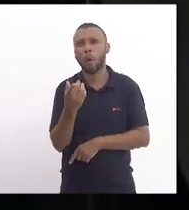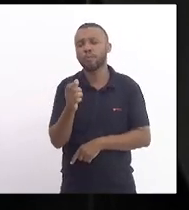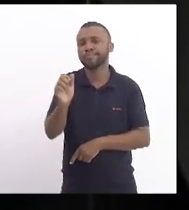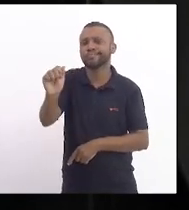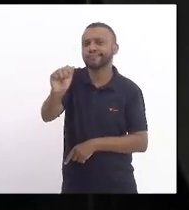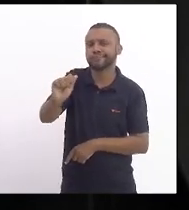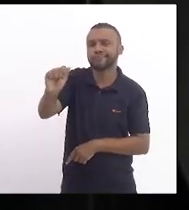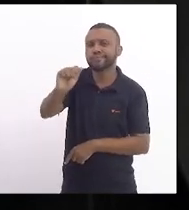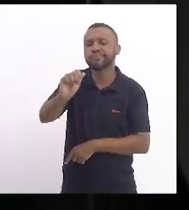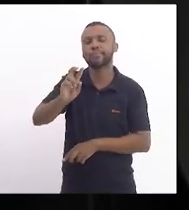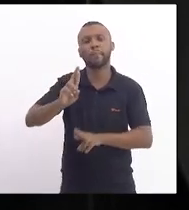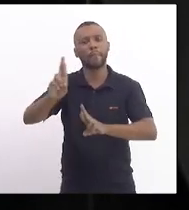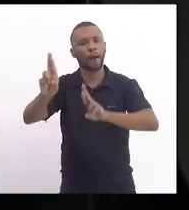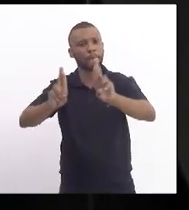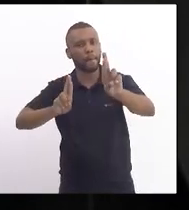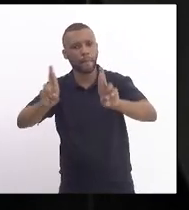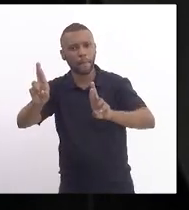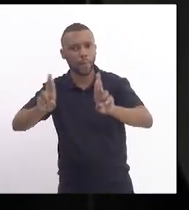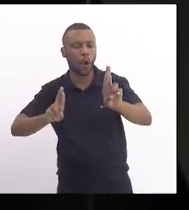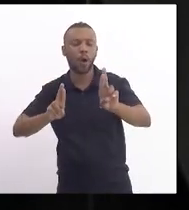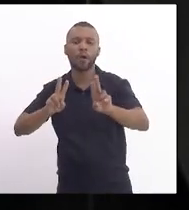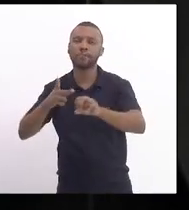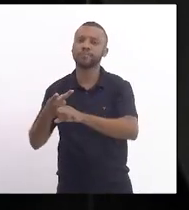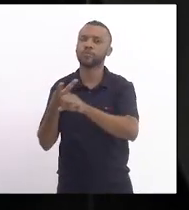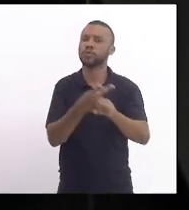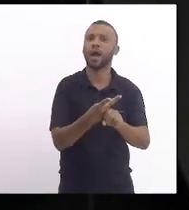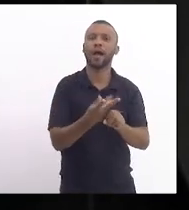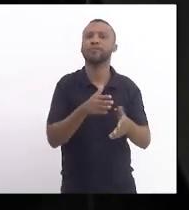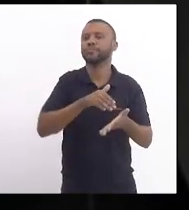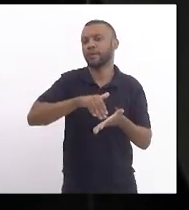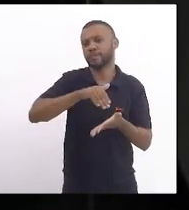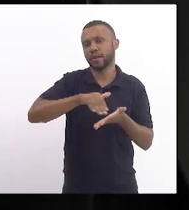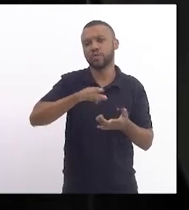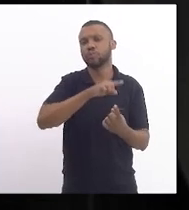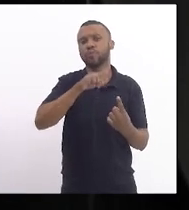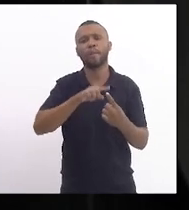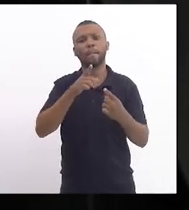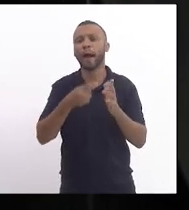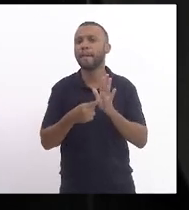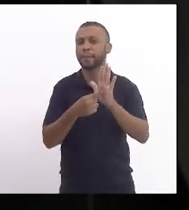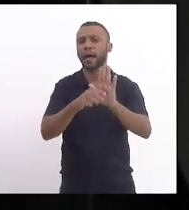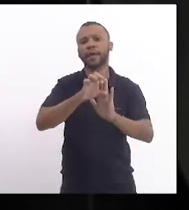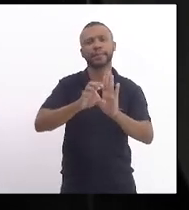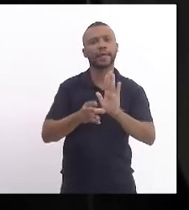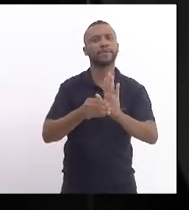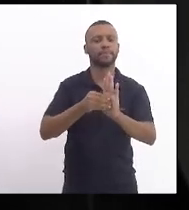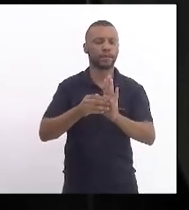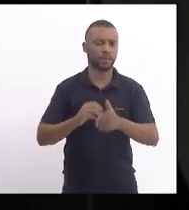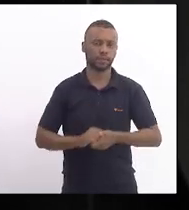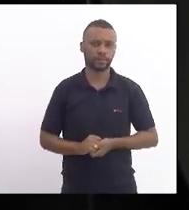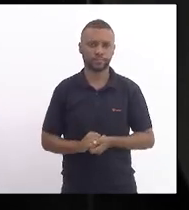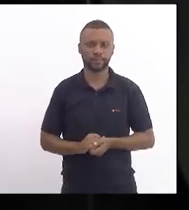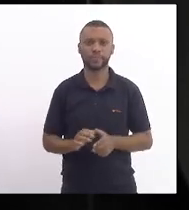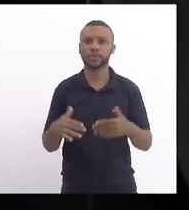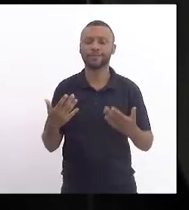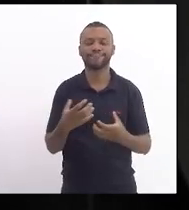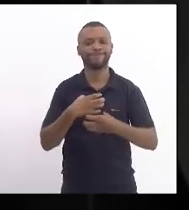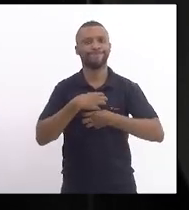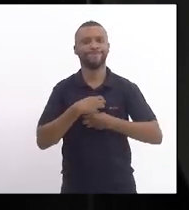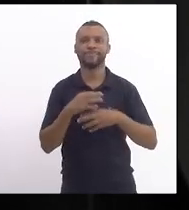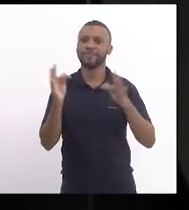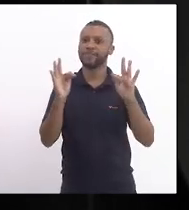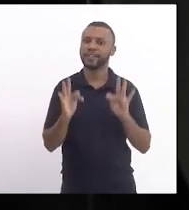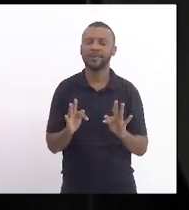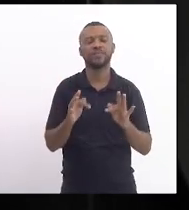associações procuraram o nosso gabinete para apresentação das emendas então eu me sinto muito